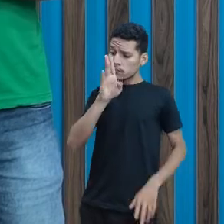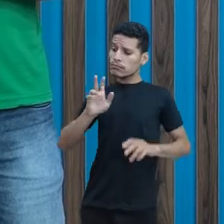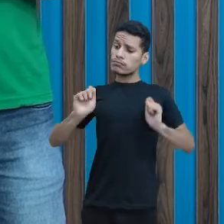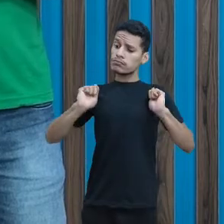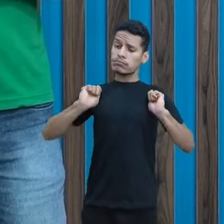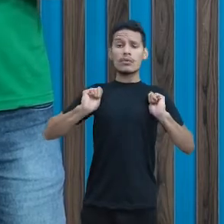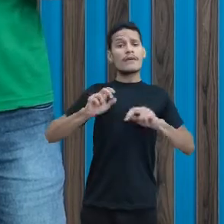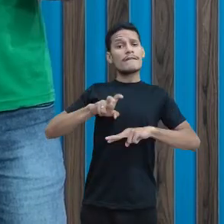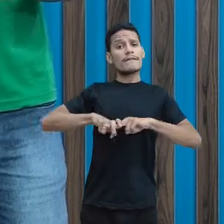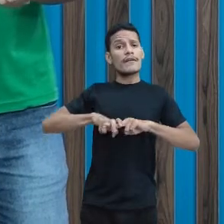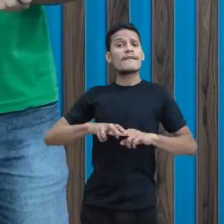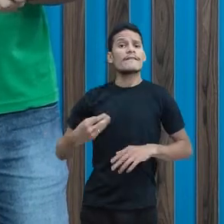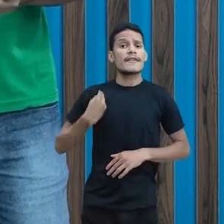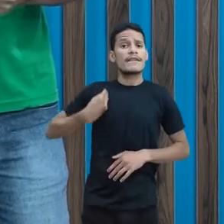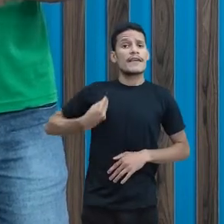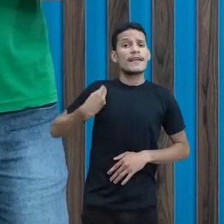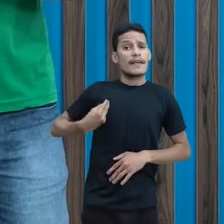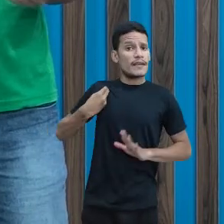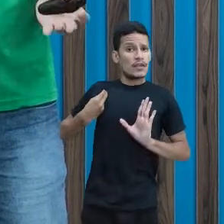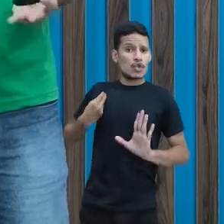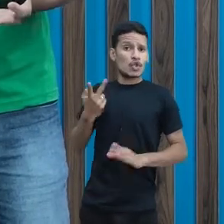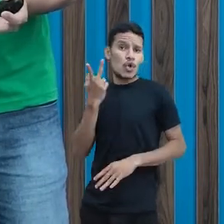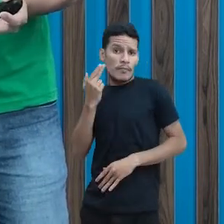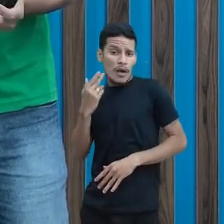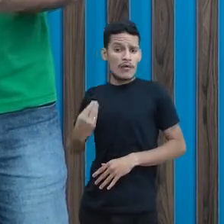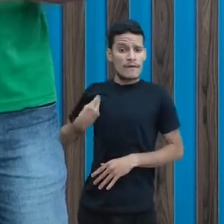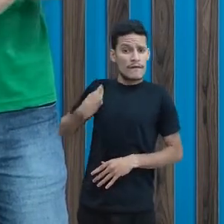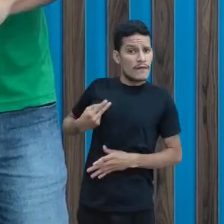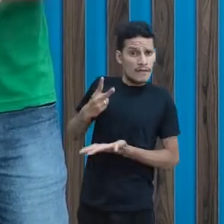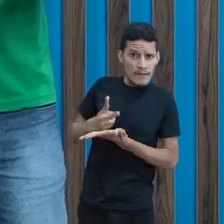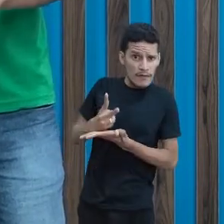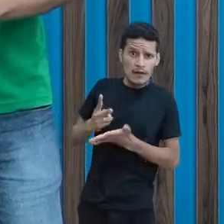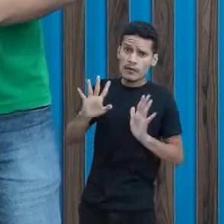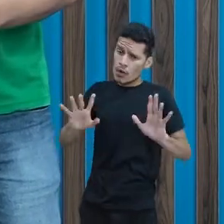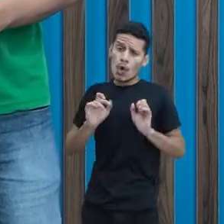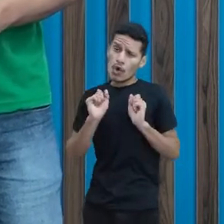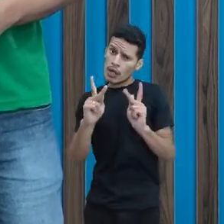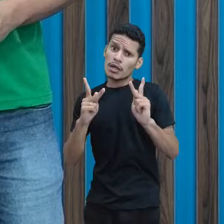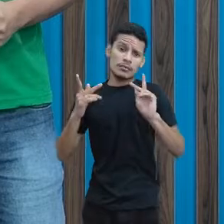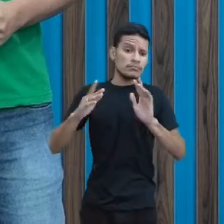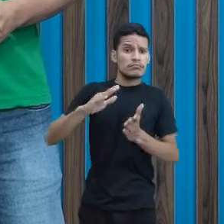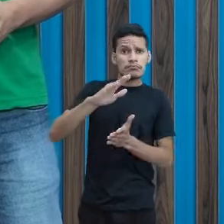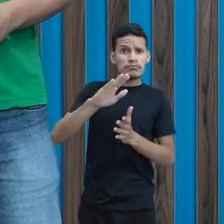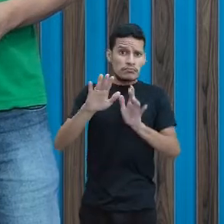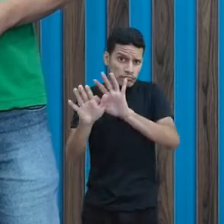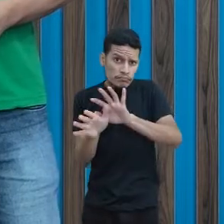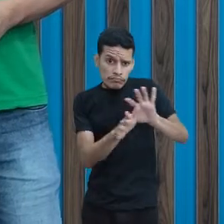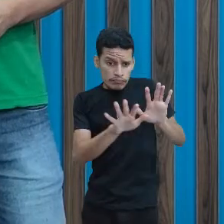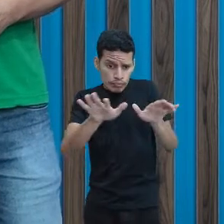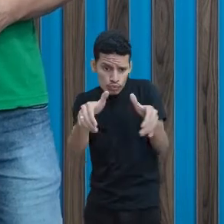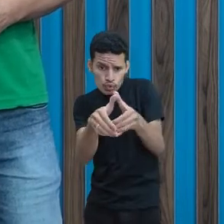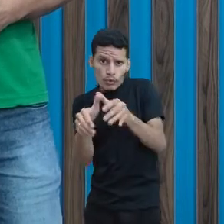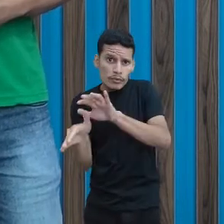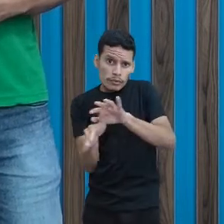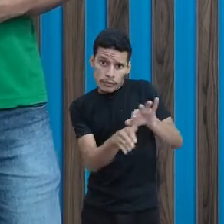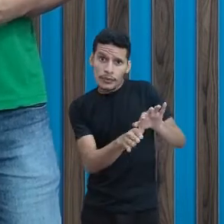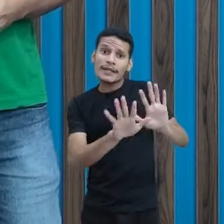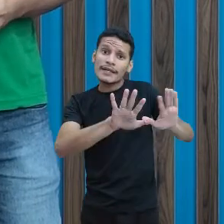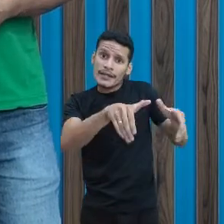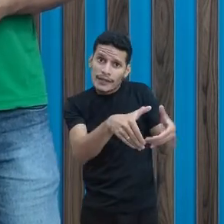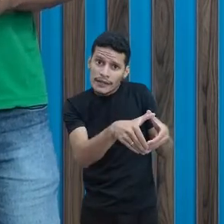e de algum modo, né, porque era a maior parte dos brasileiros, sobrevivendo, então passou aí a margem. Mas, obviamente, aqueles que